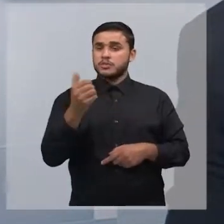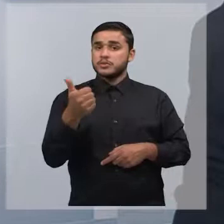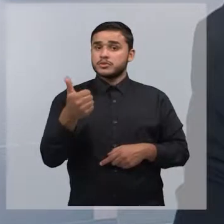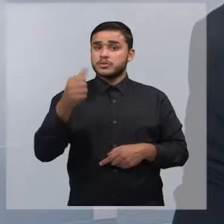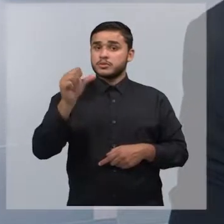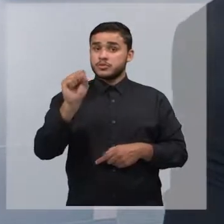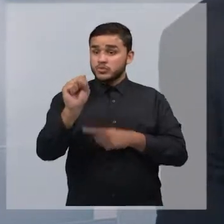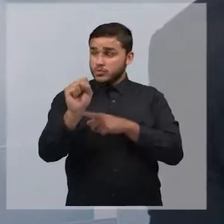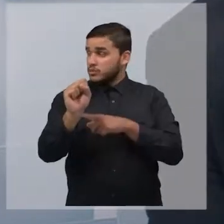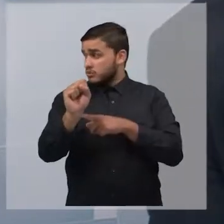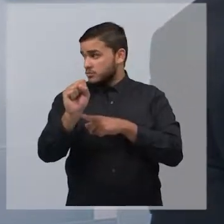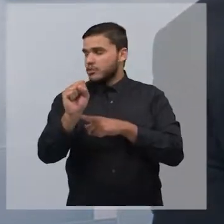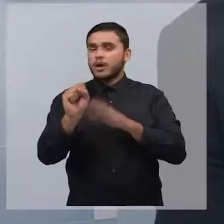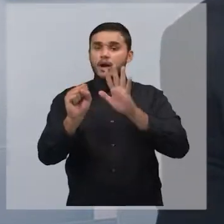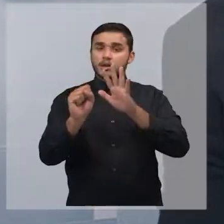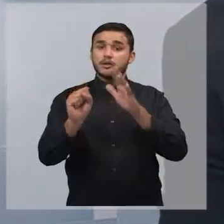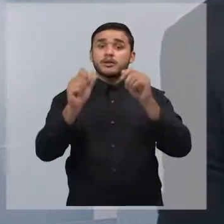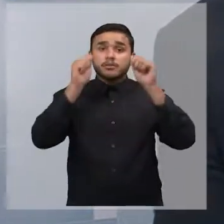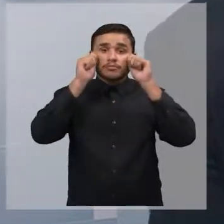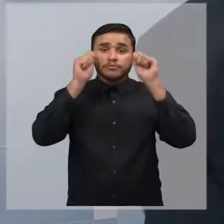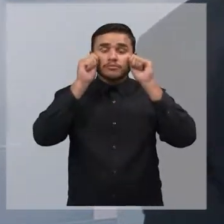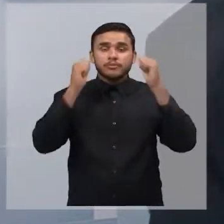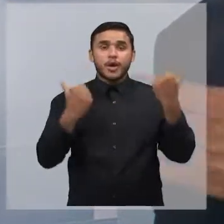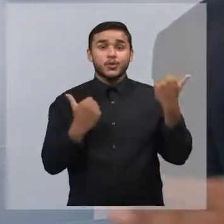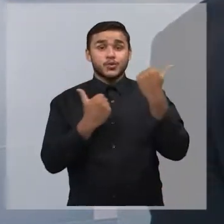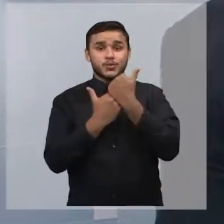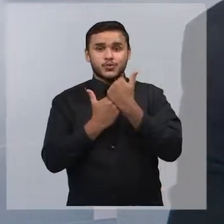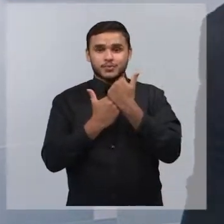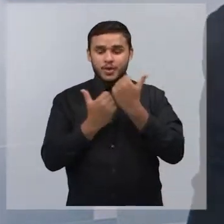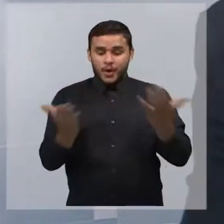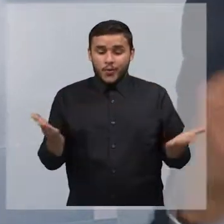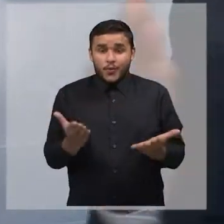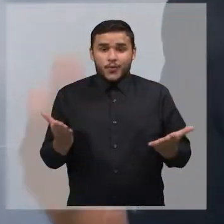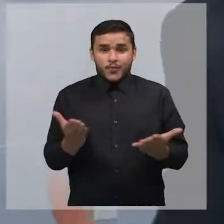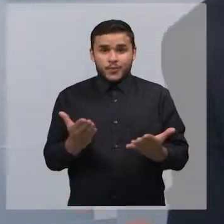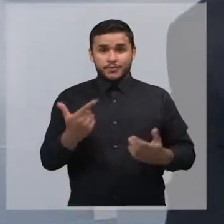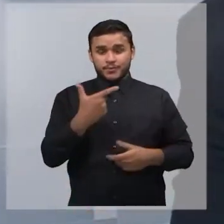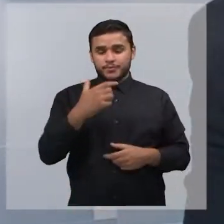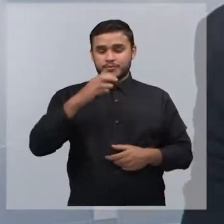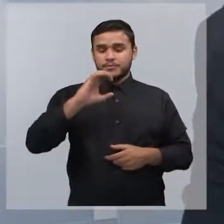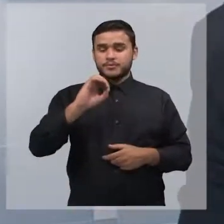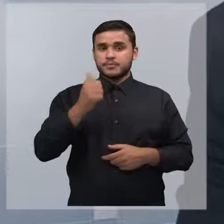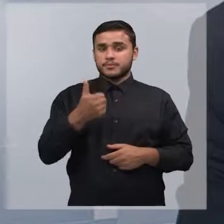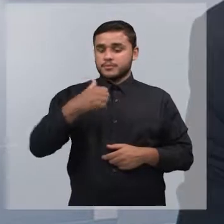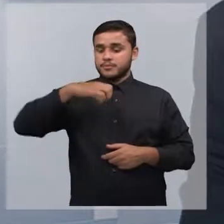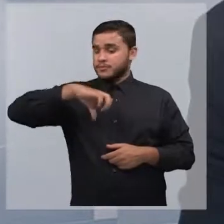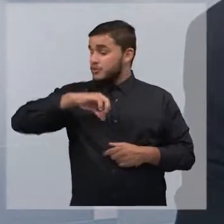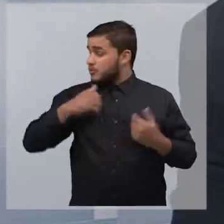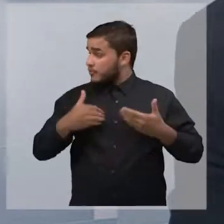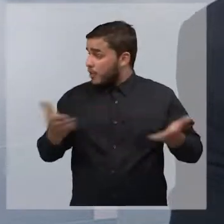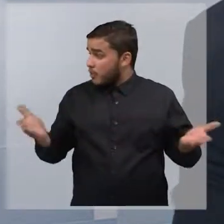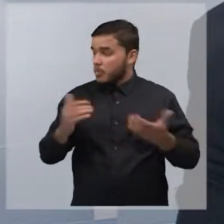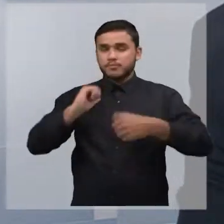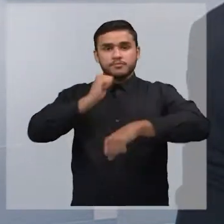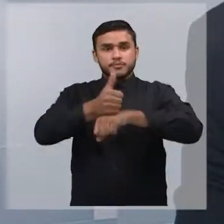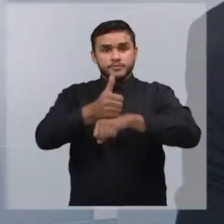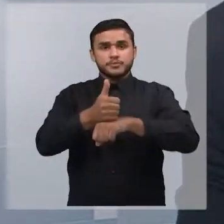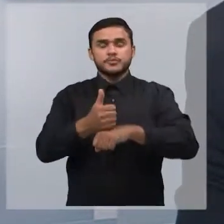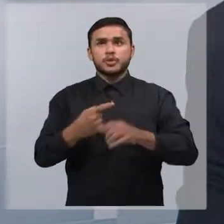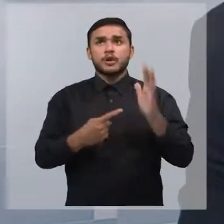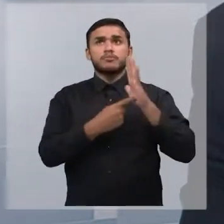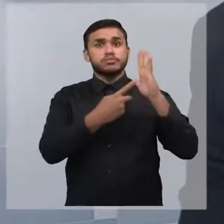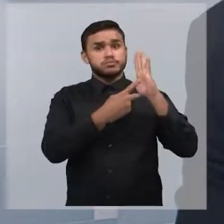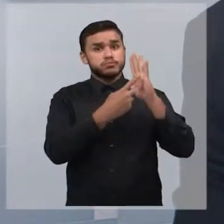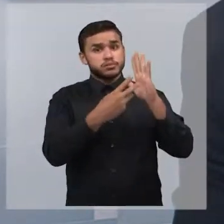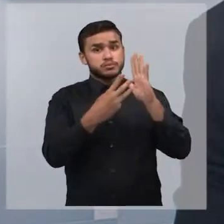Acrísio. A Assembleia. Eu tenho 3 mandatos, 2 ininterruptos, e estou no meu 3º mandato. Eu tenho para mim que